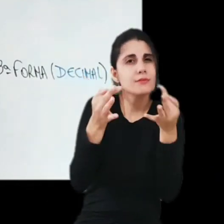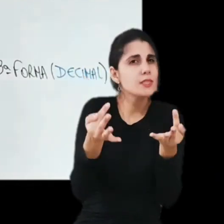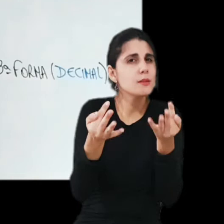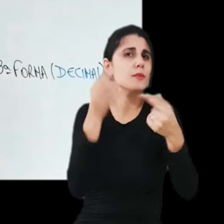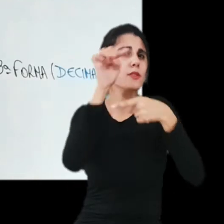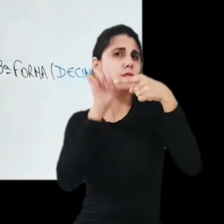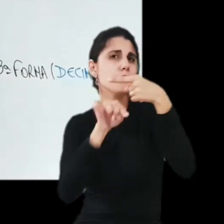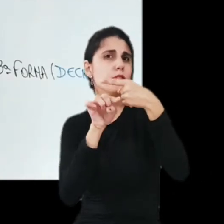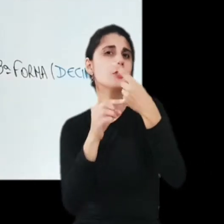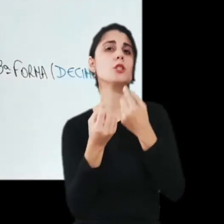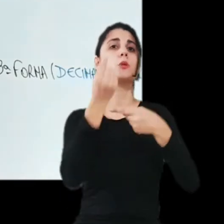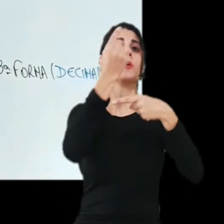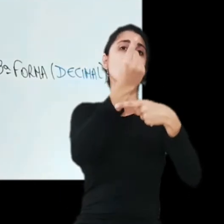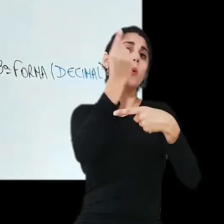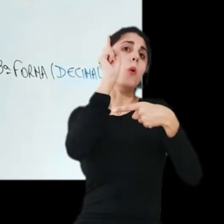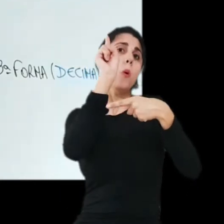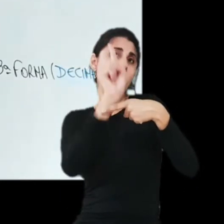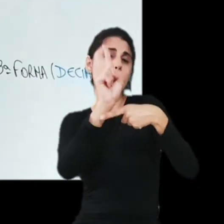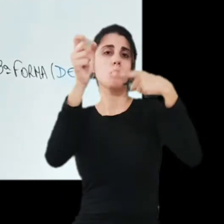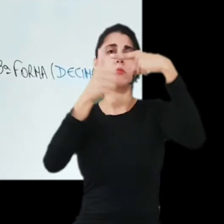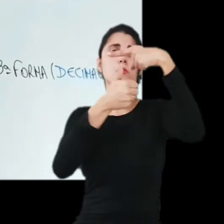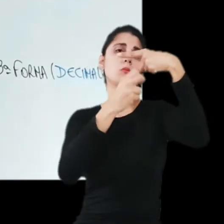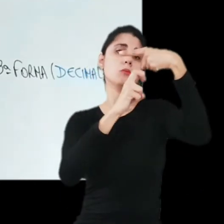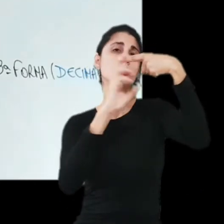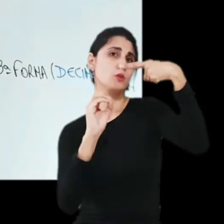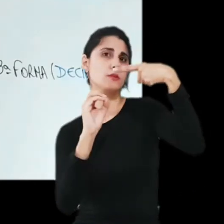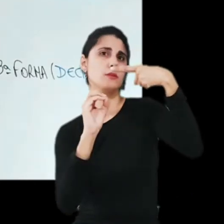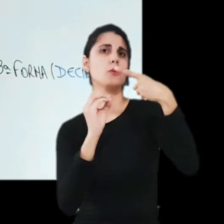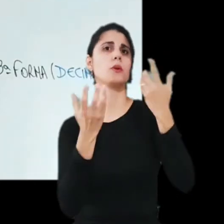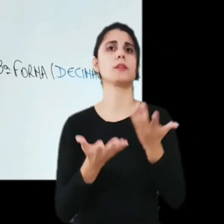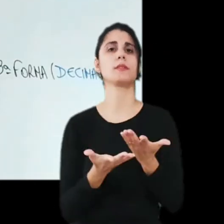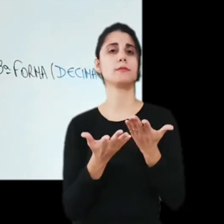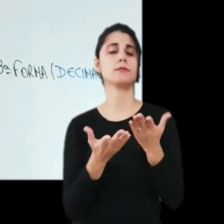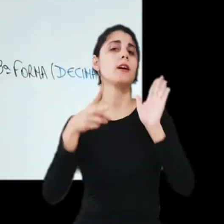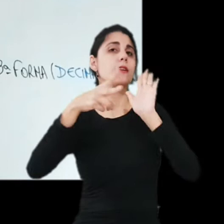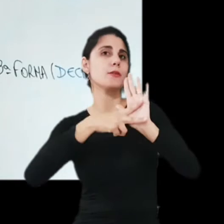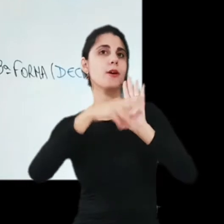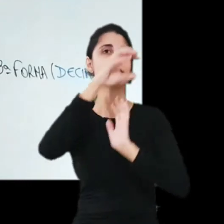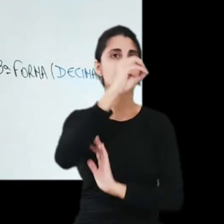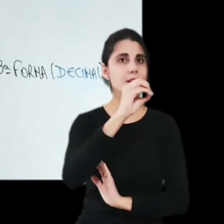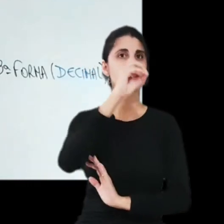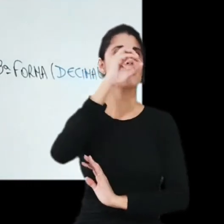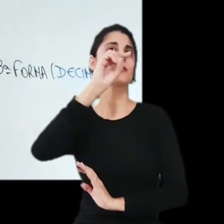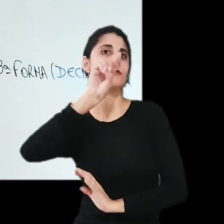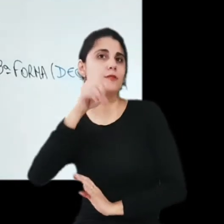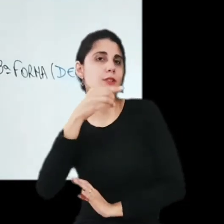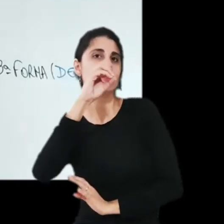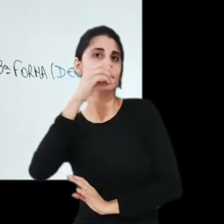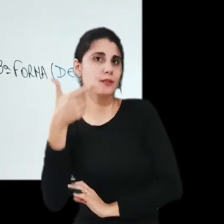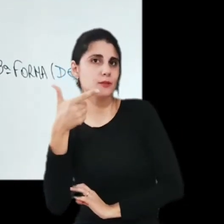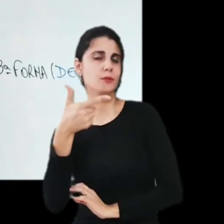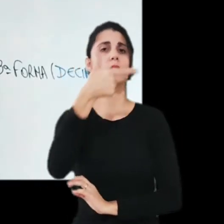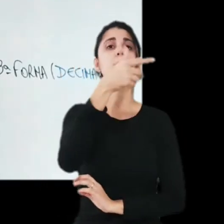por 50. Obviamente que 1 por 50 vai dar 0,02.